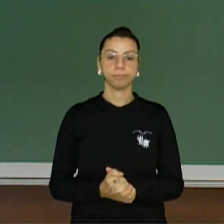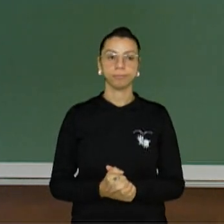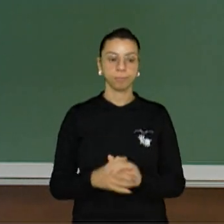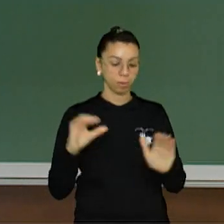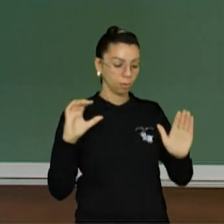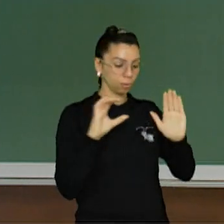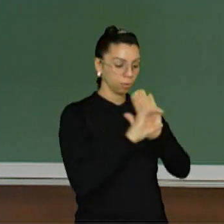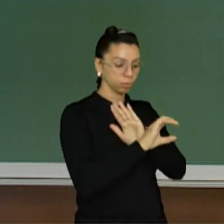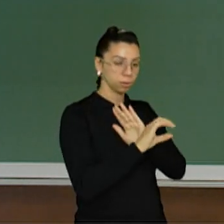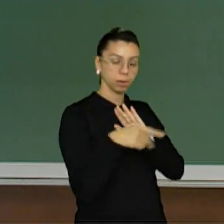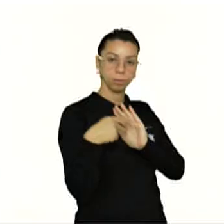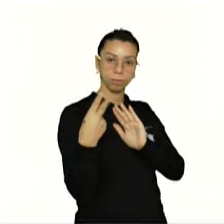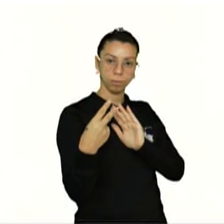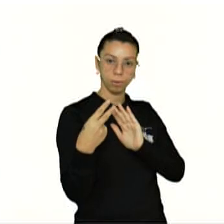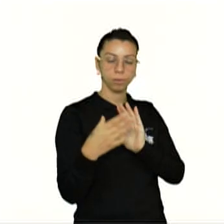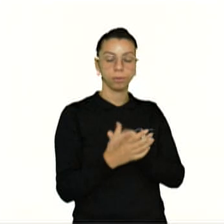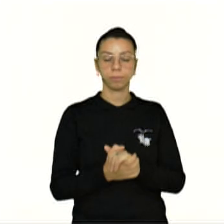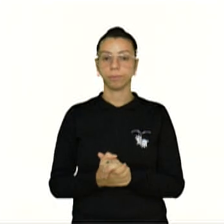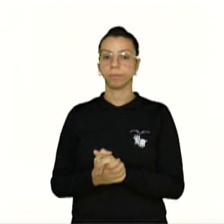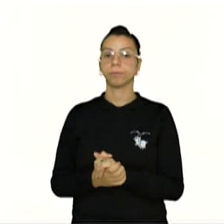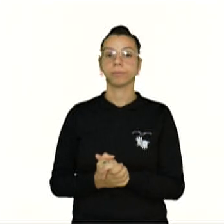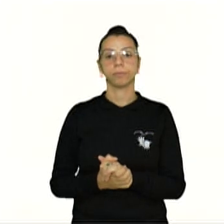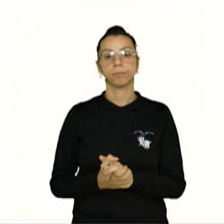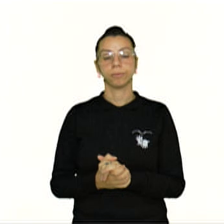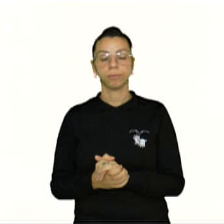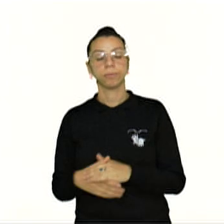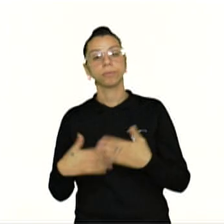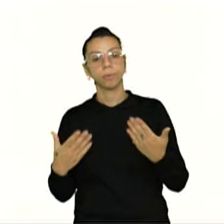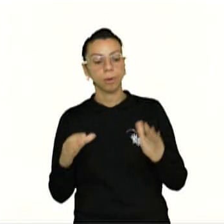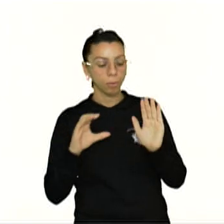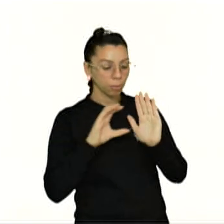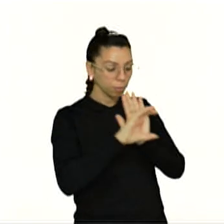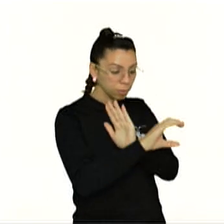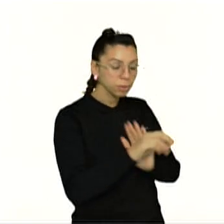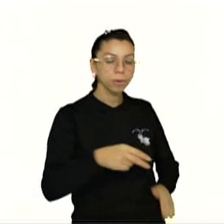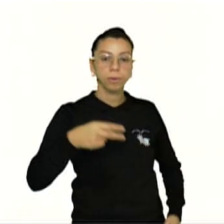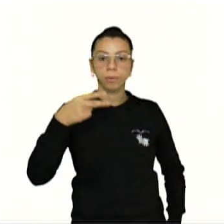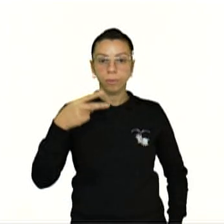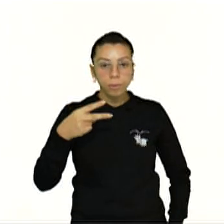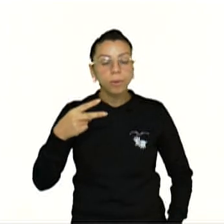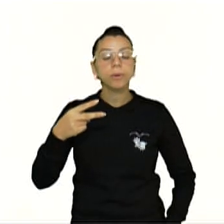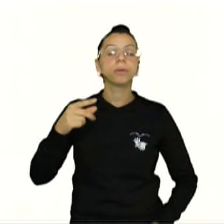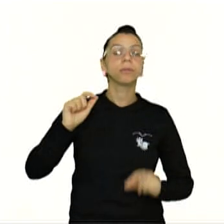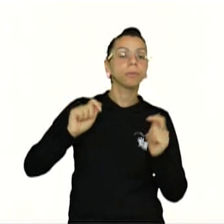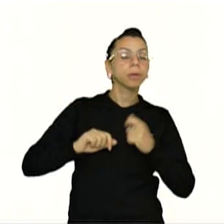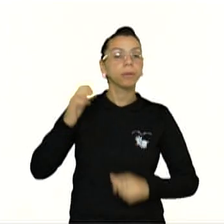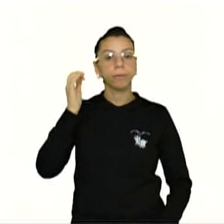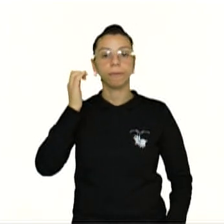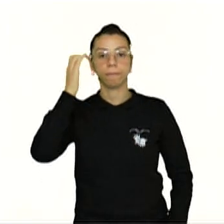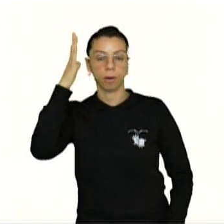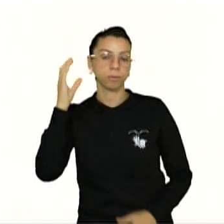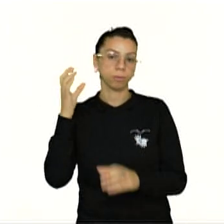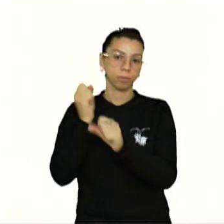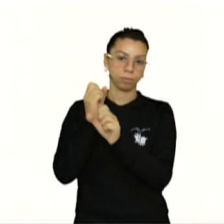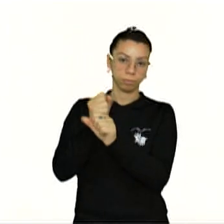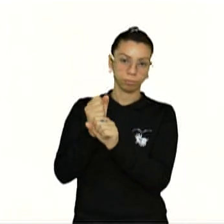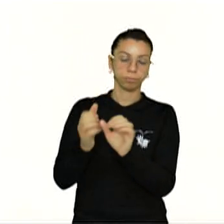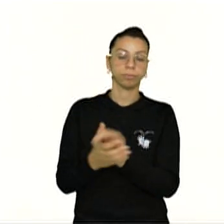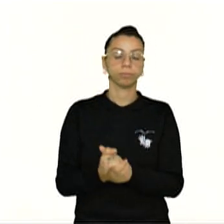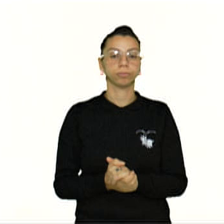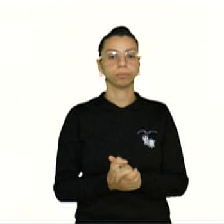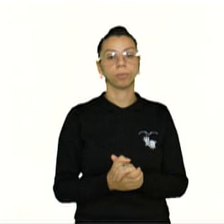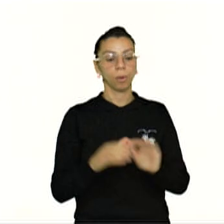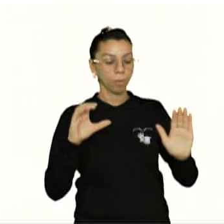Propriedade 2, tá? Então, que eu sempre reforço que as propriedades, elas servem para facilitar o cálculo. Então,